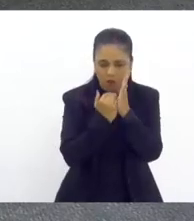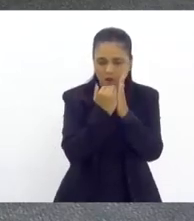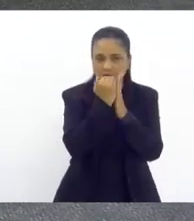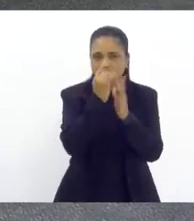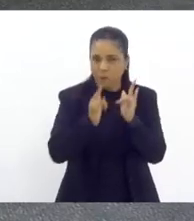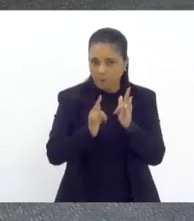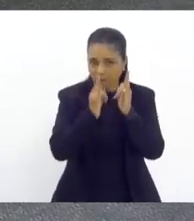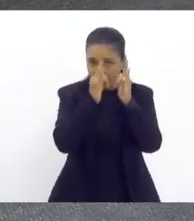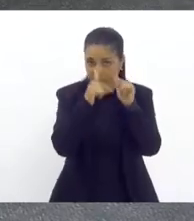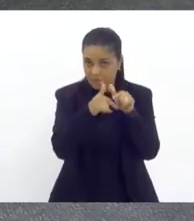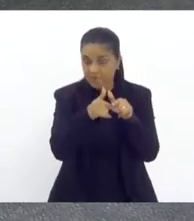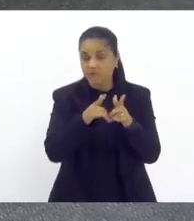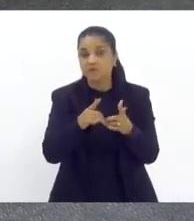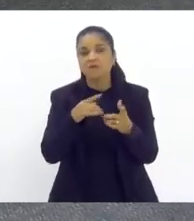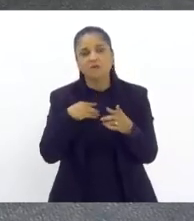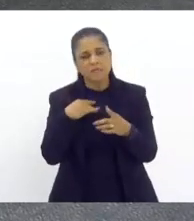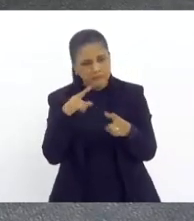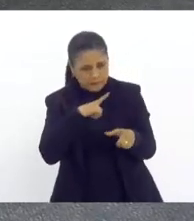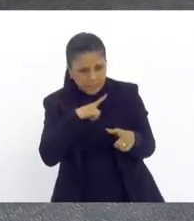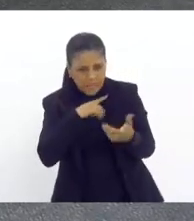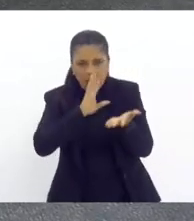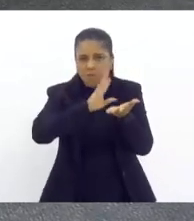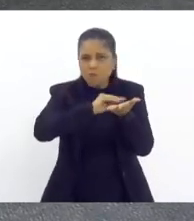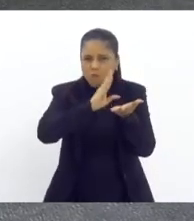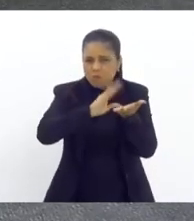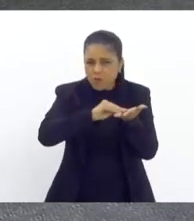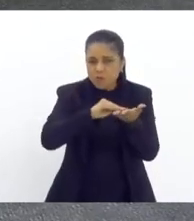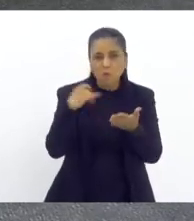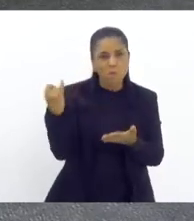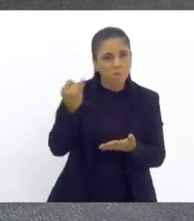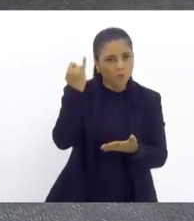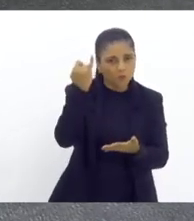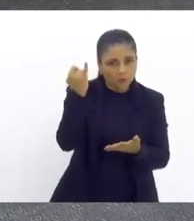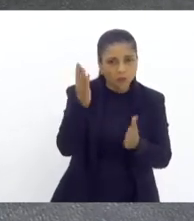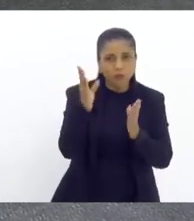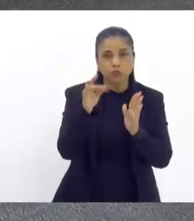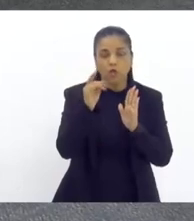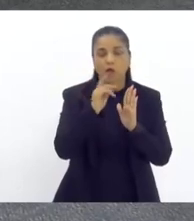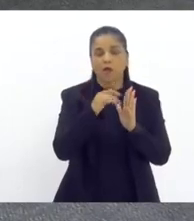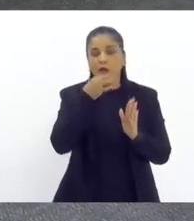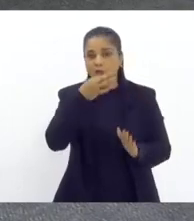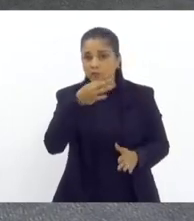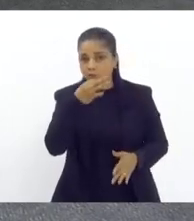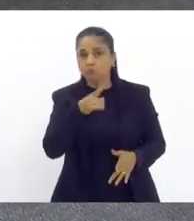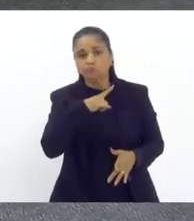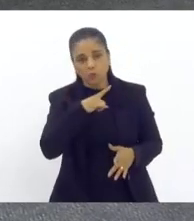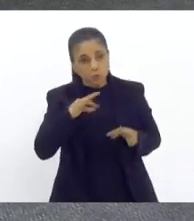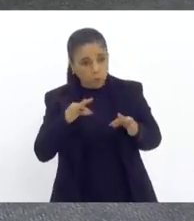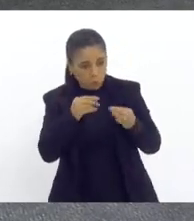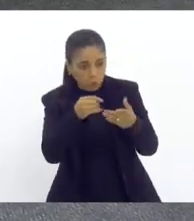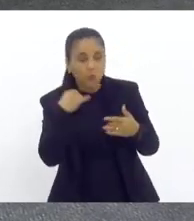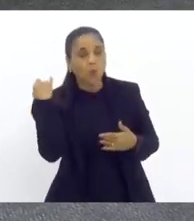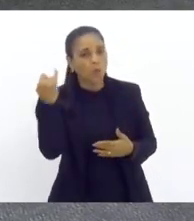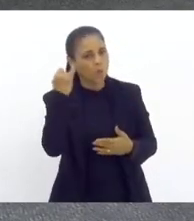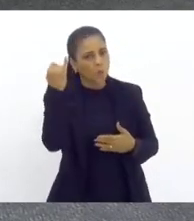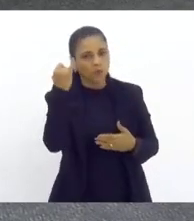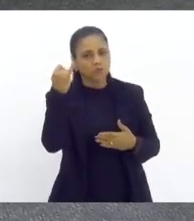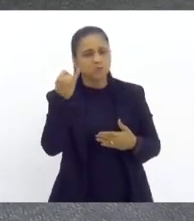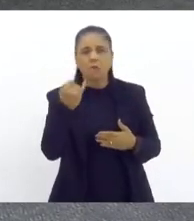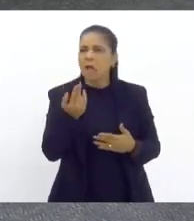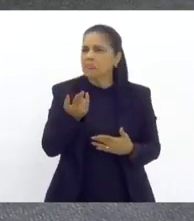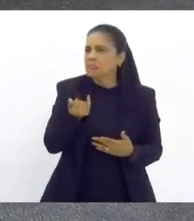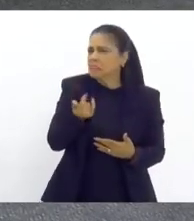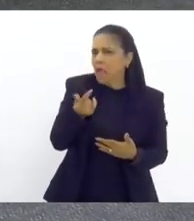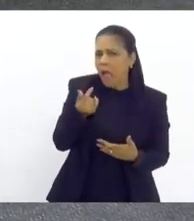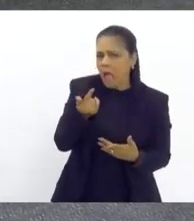Tem alguma coisa de importante hoje na pauta? Eu disse, acho que tem tudo de importante, mas nada tão